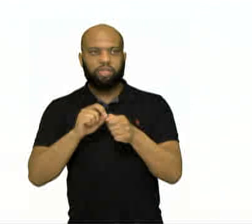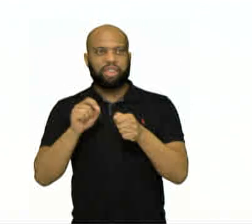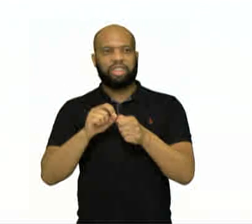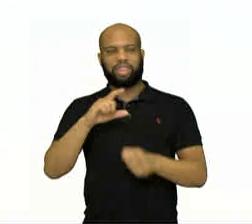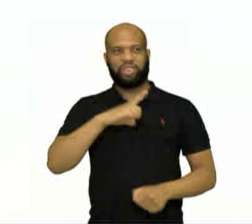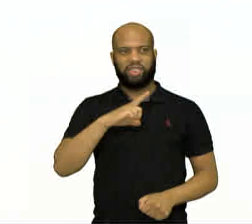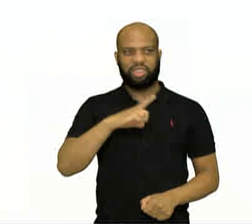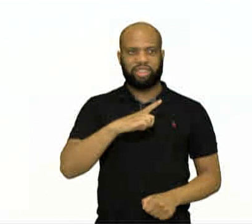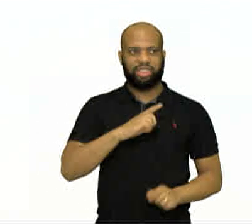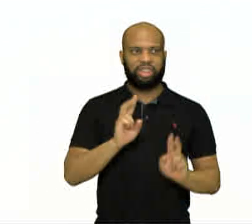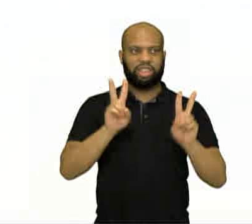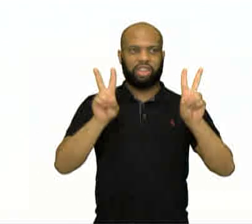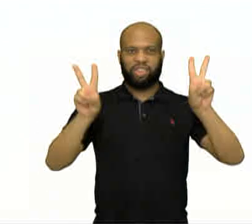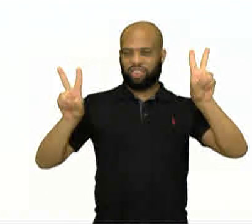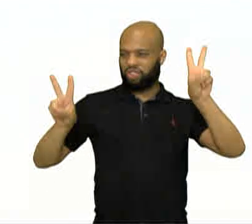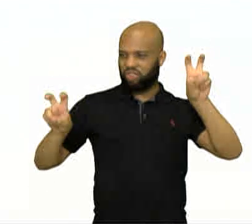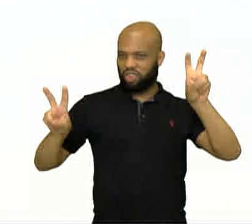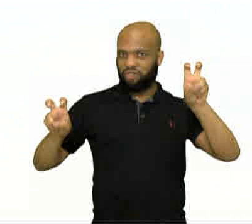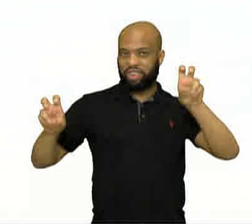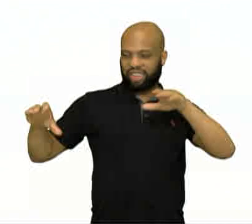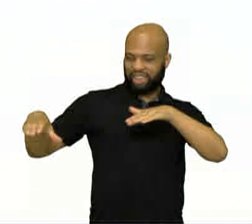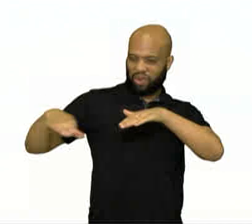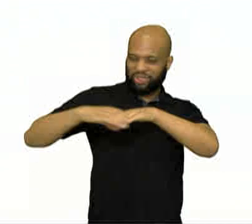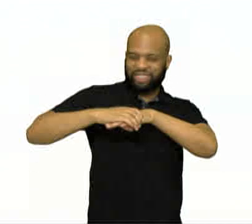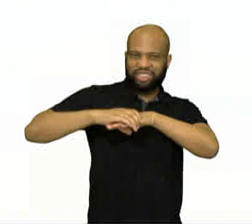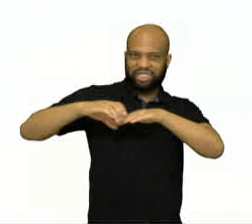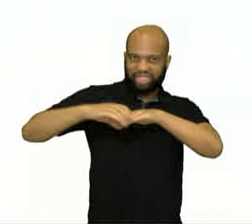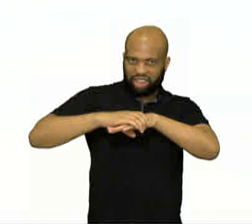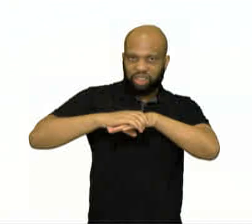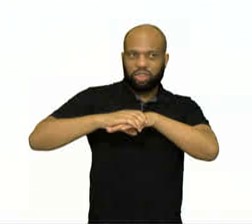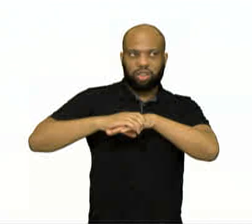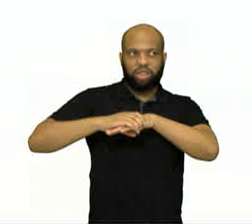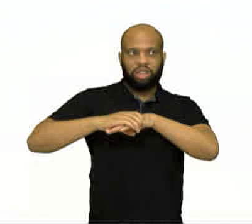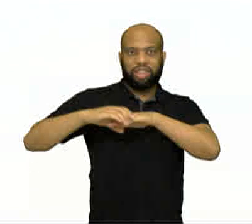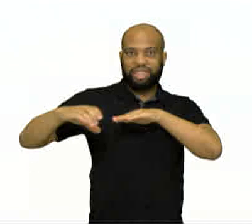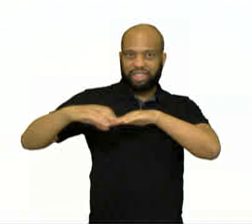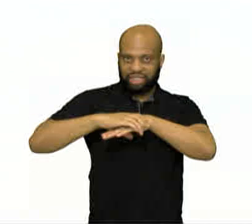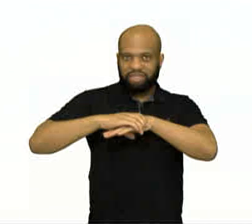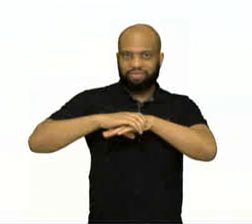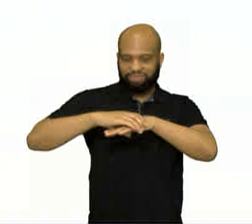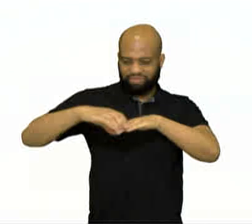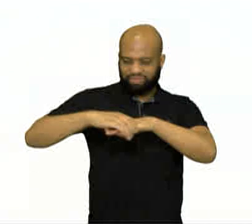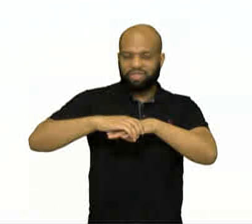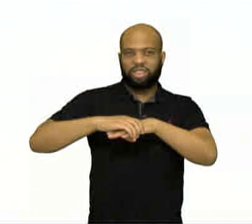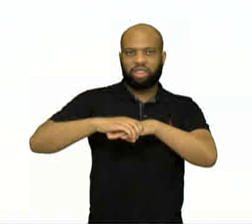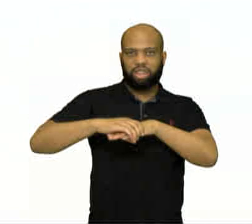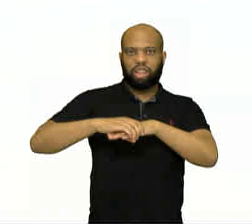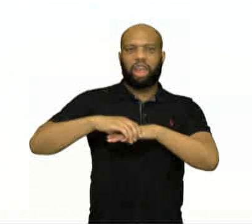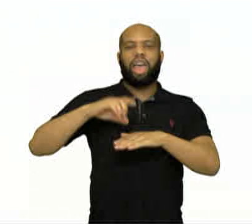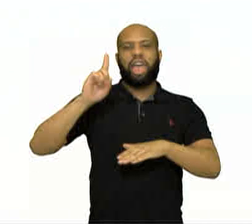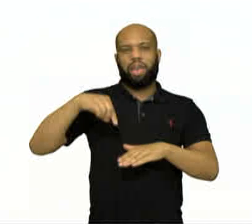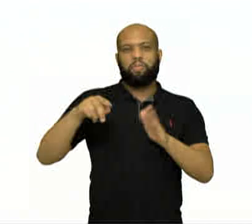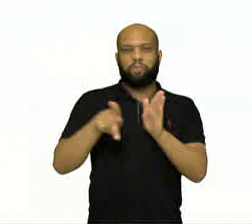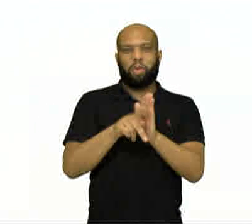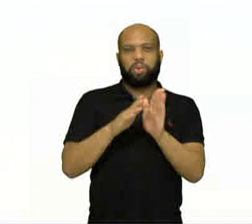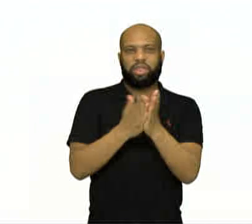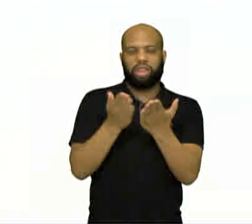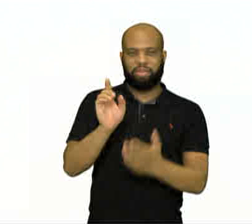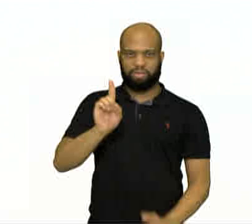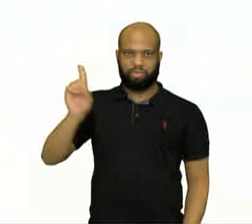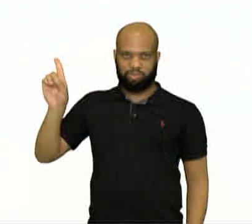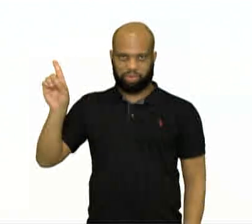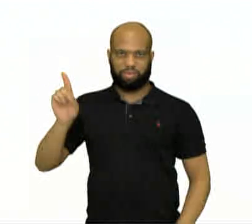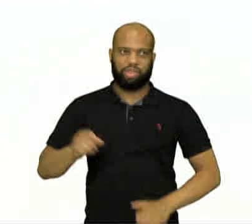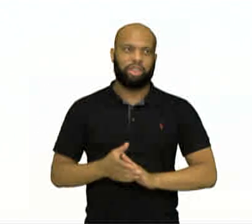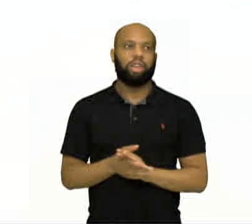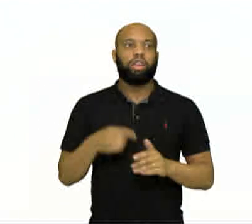essa paráfrase aqui, calçando os seus sapatos? Calçar as sandálias, é uma paráfrase bíblica aqui. Então